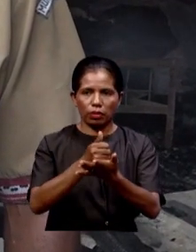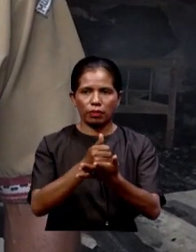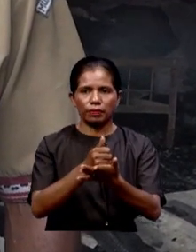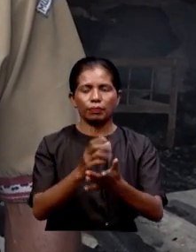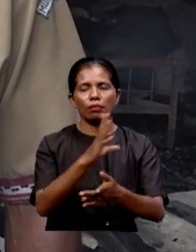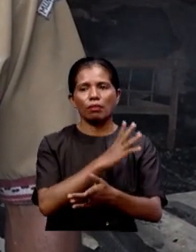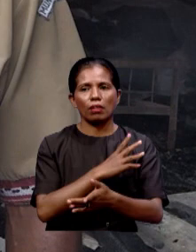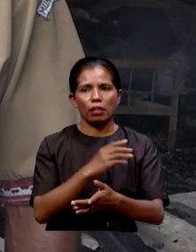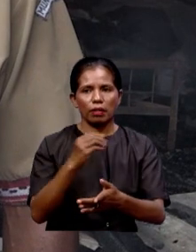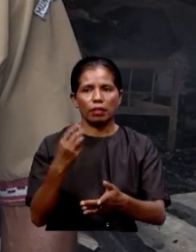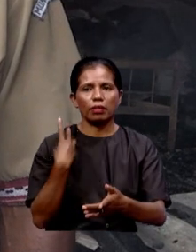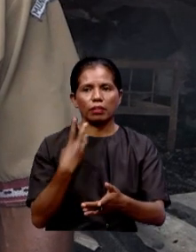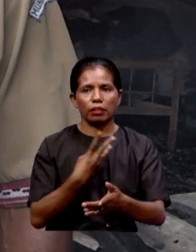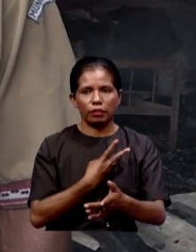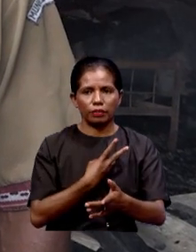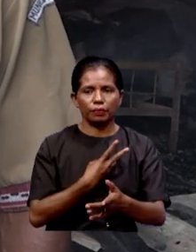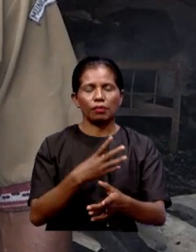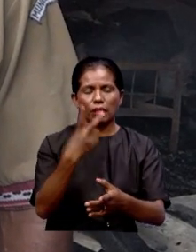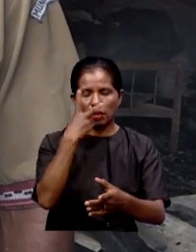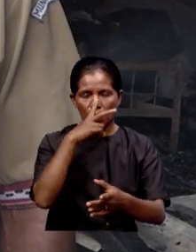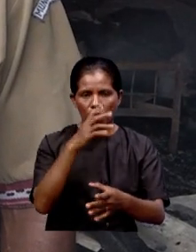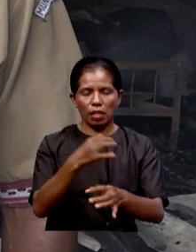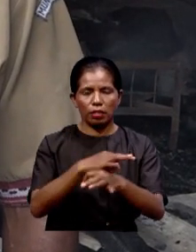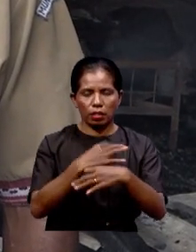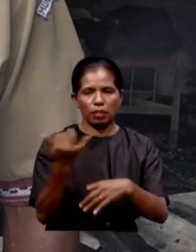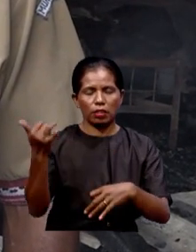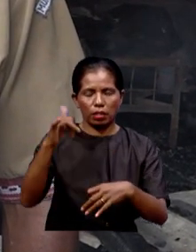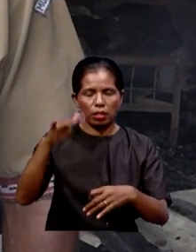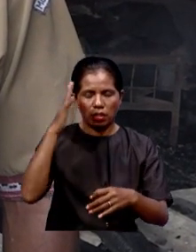ita recupera ser nia psicologia.